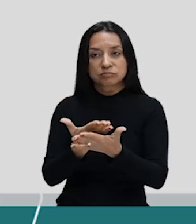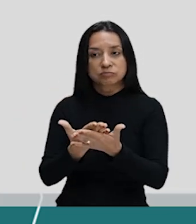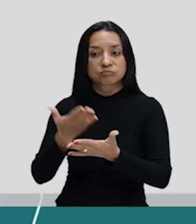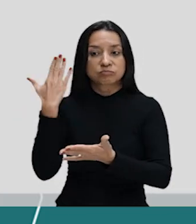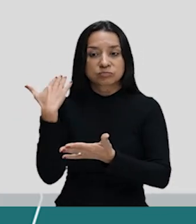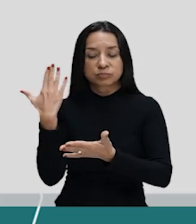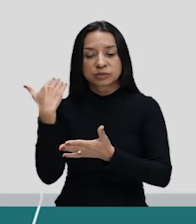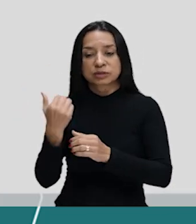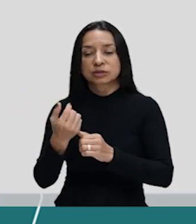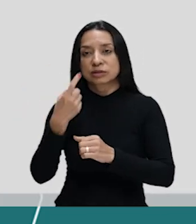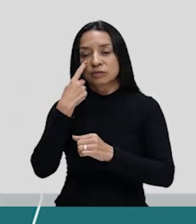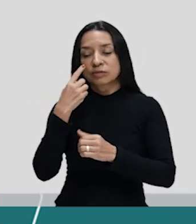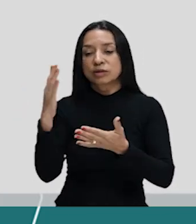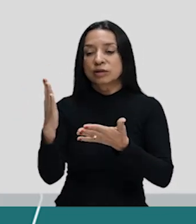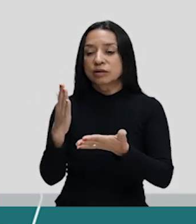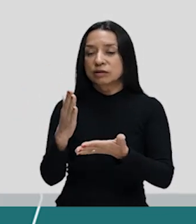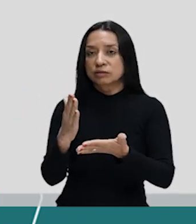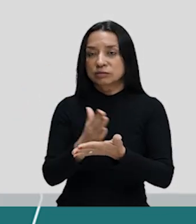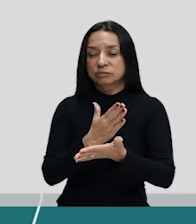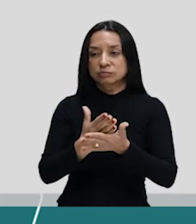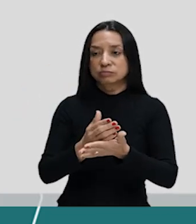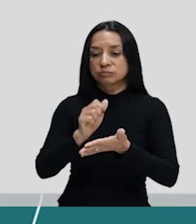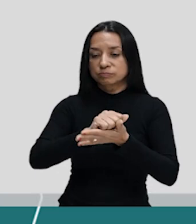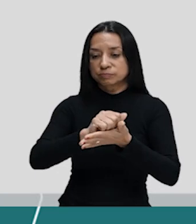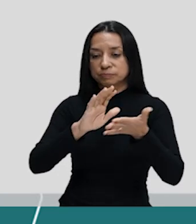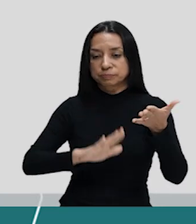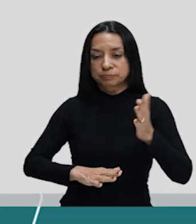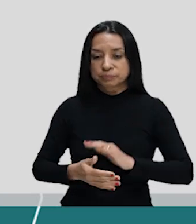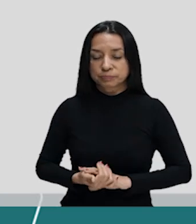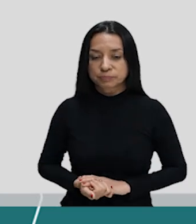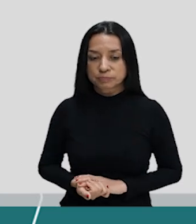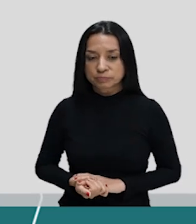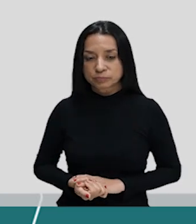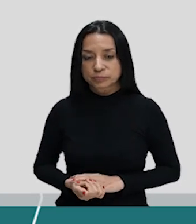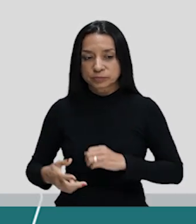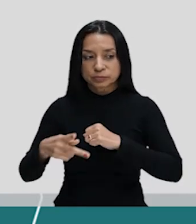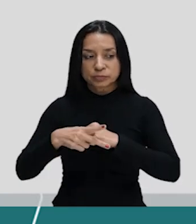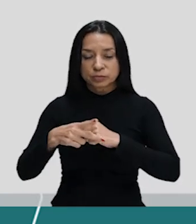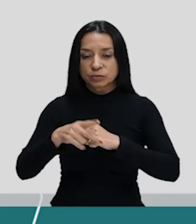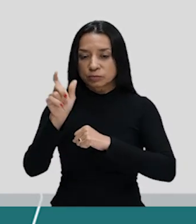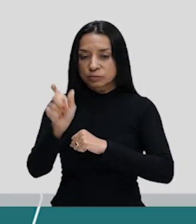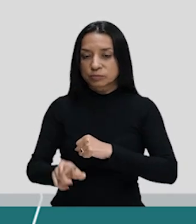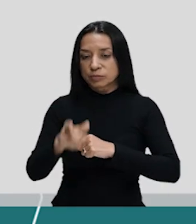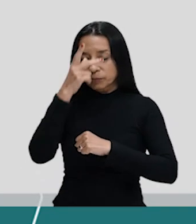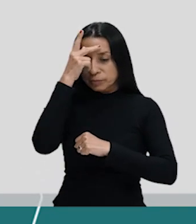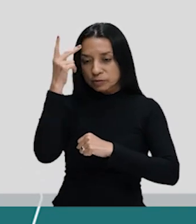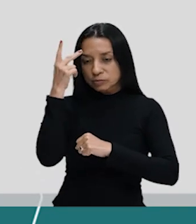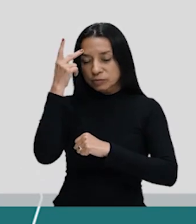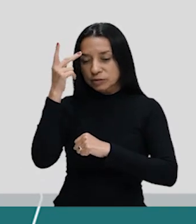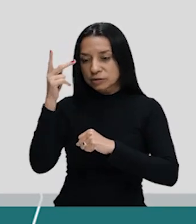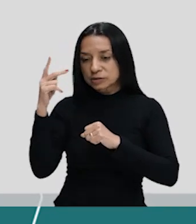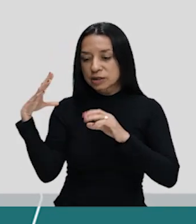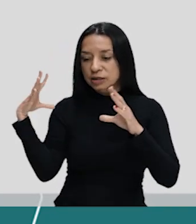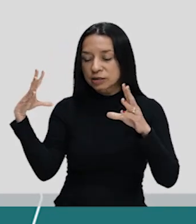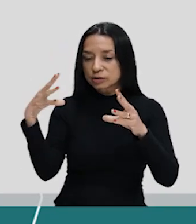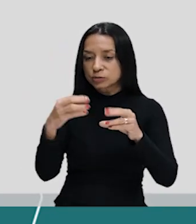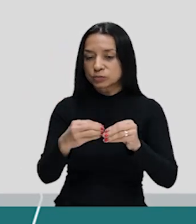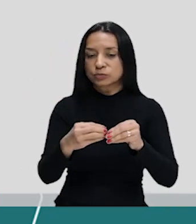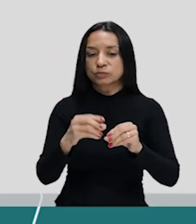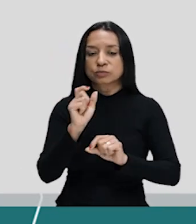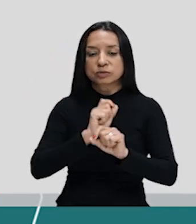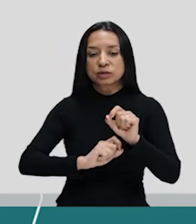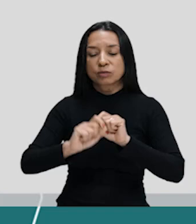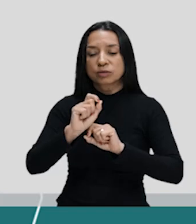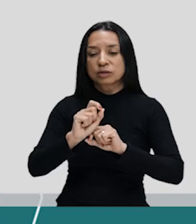ver aqui alguns exercícios. Pronombres personales, sujeito, resumo. São